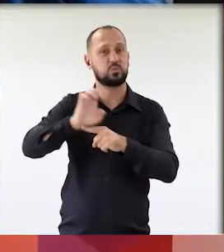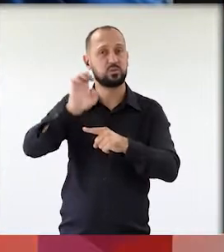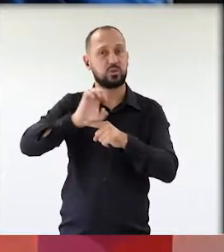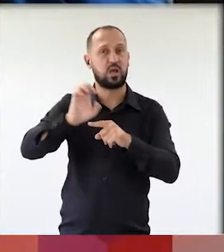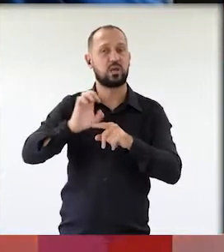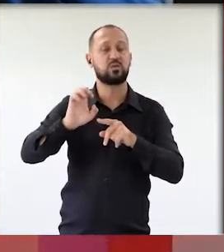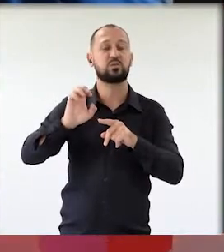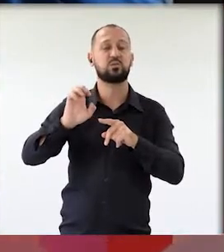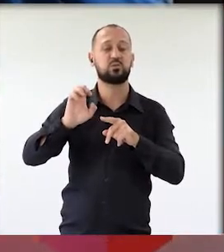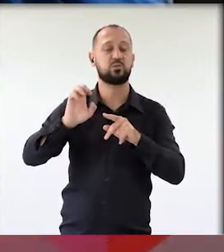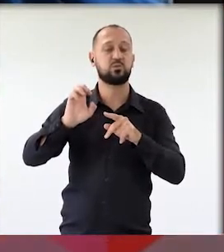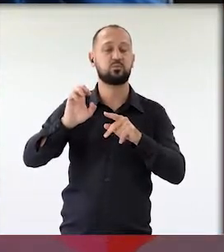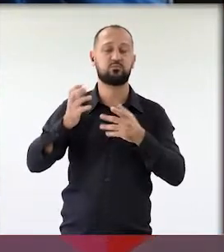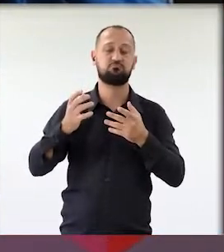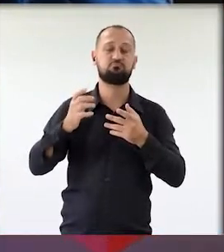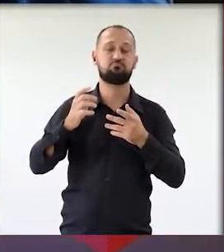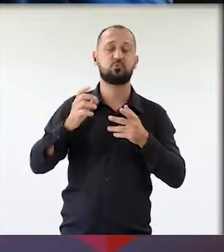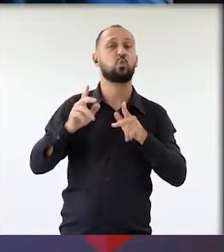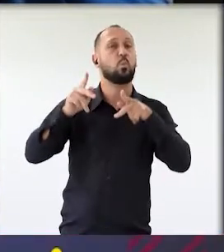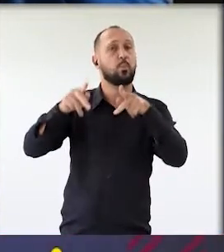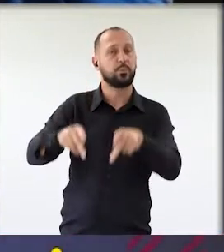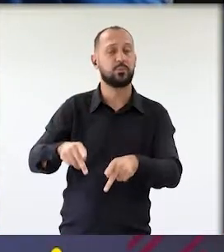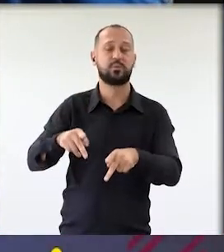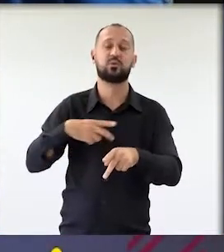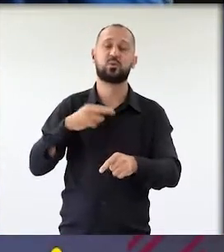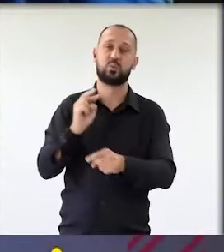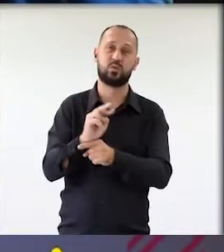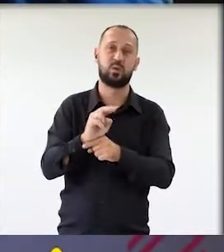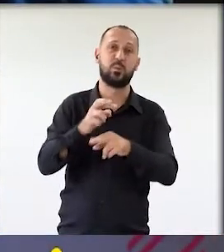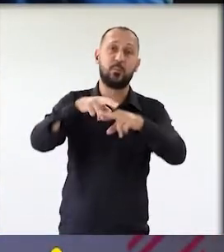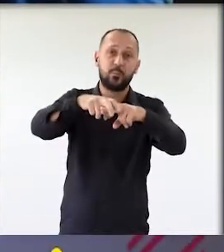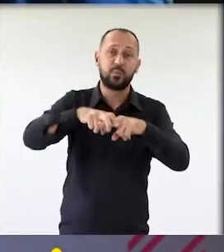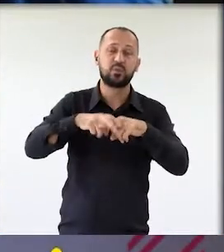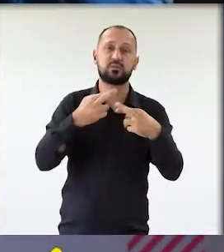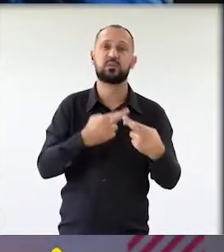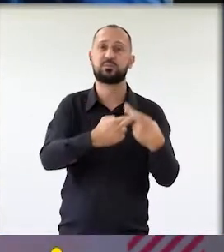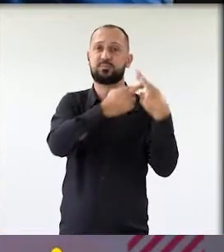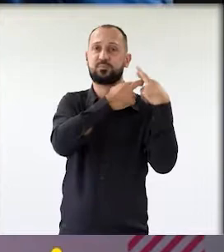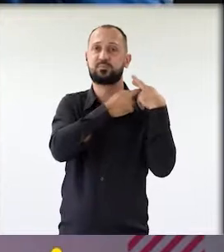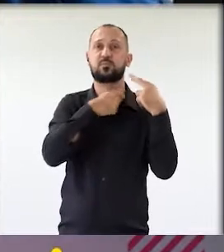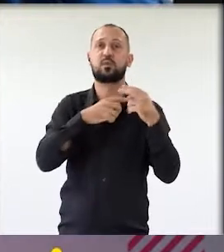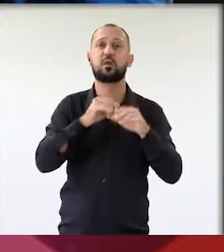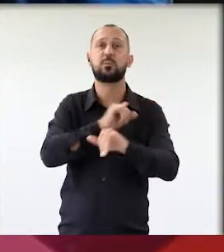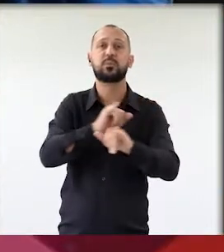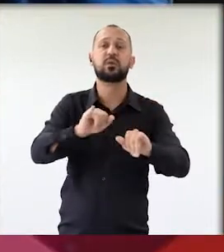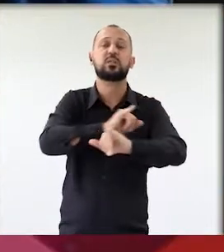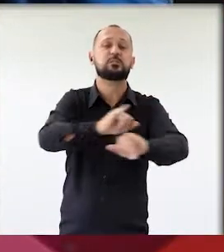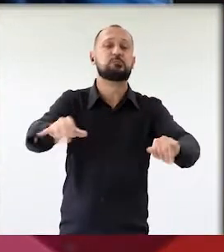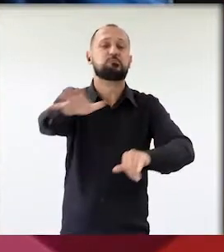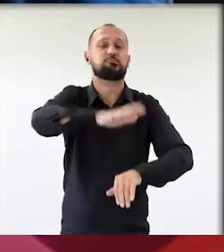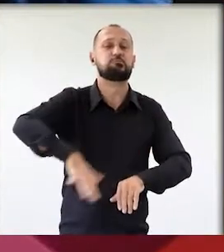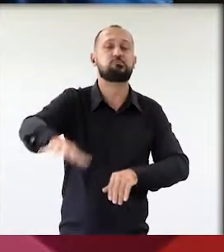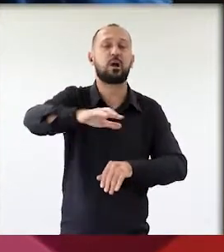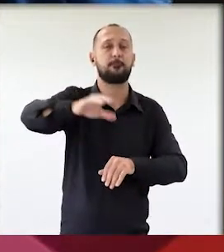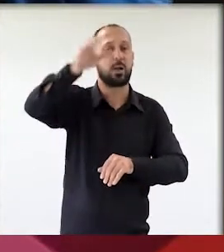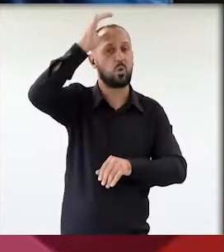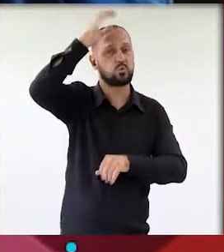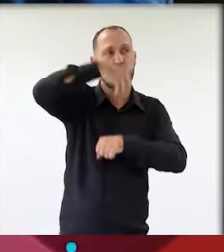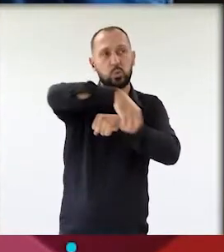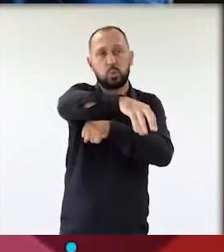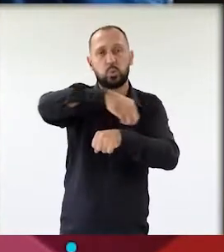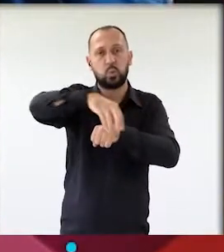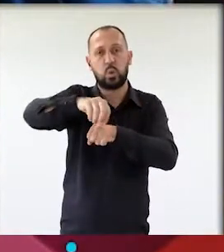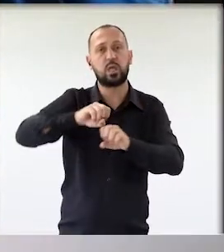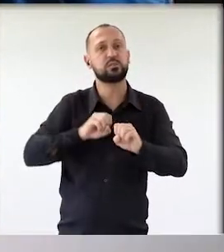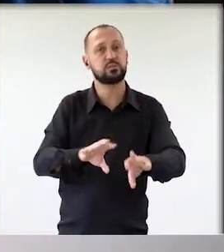do Estado, do poder público. Então, nós precisamos, por isso que é tão importante as campanhas de conscientização,